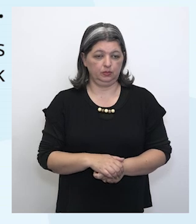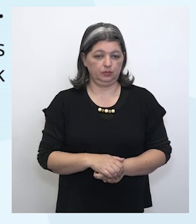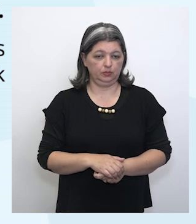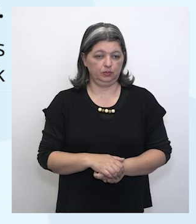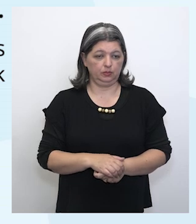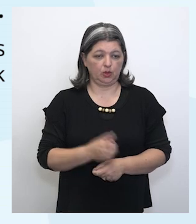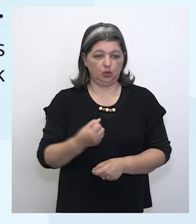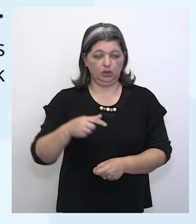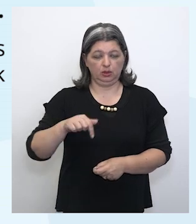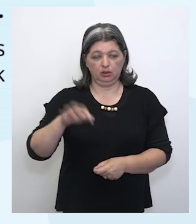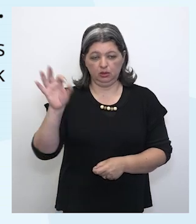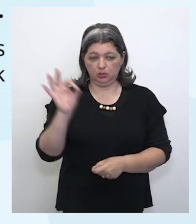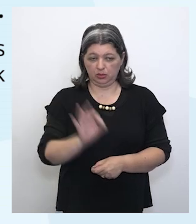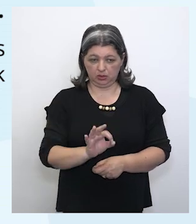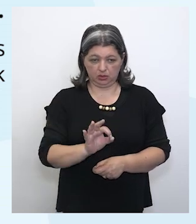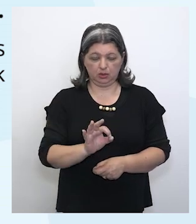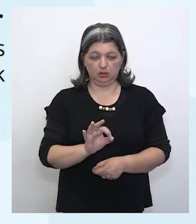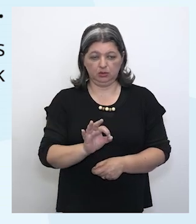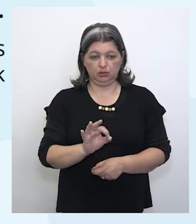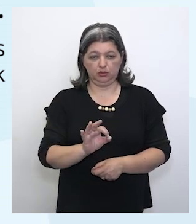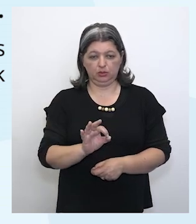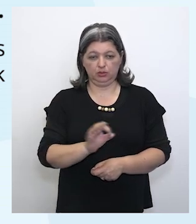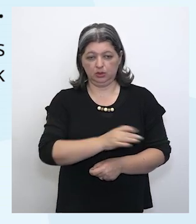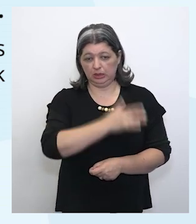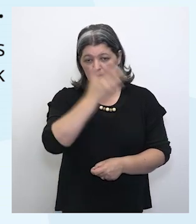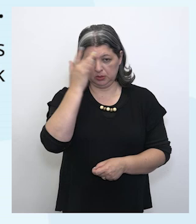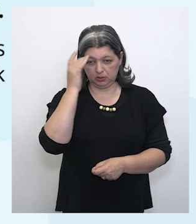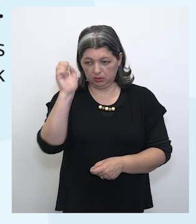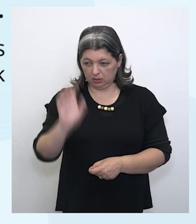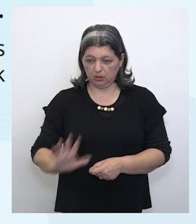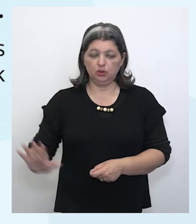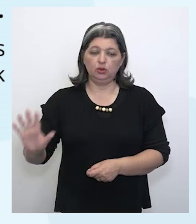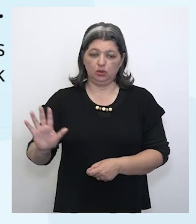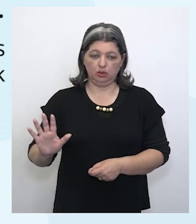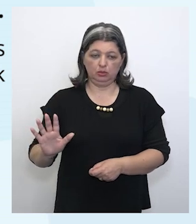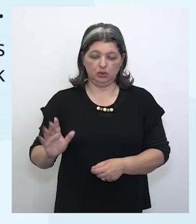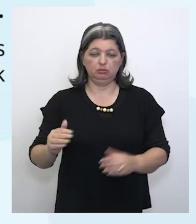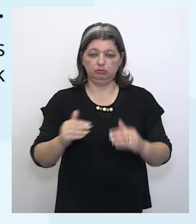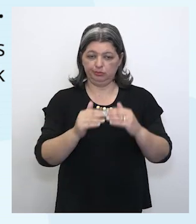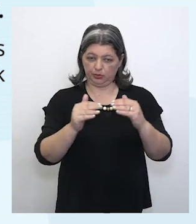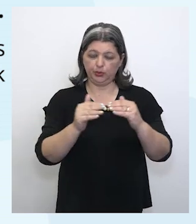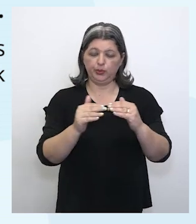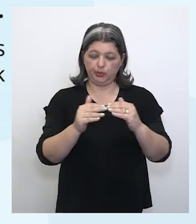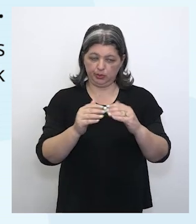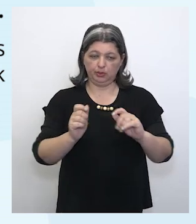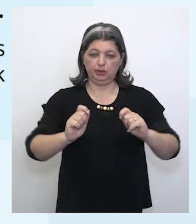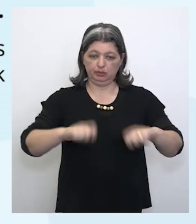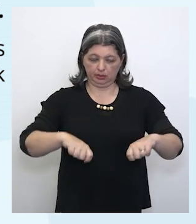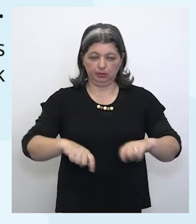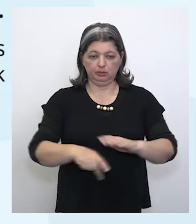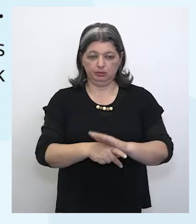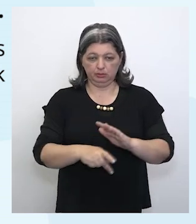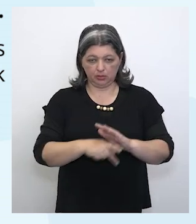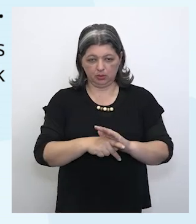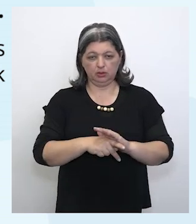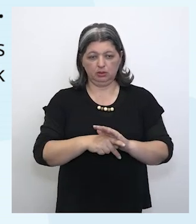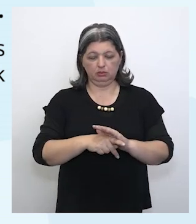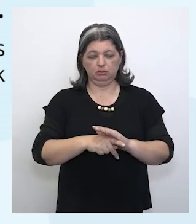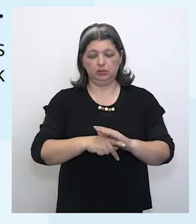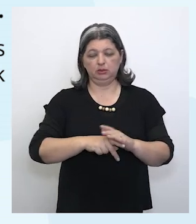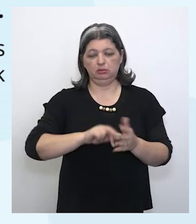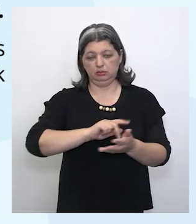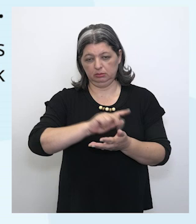87% aí dos cidadãos lá da União Europeia concordam que a Europa poderia usar os seus recursos naturais de maneira